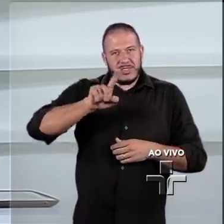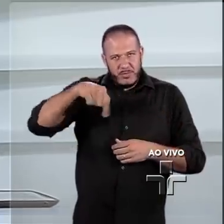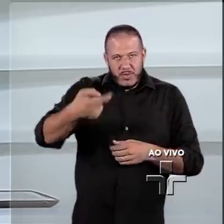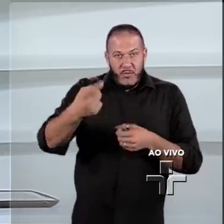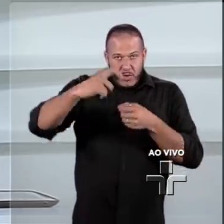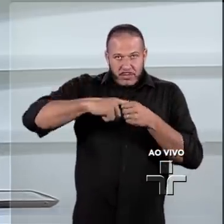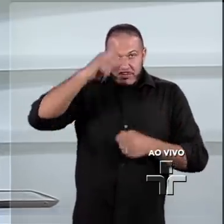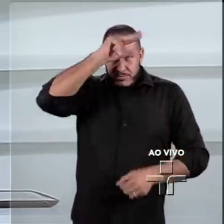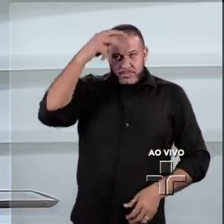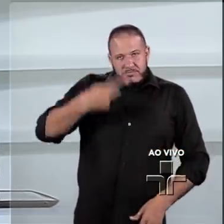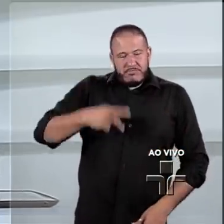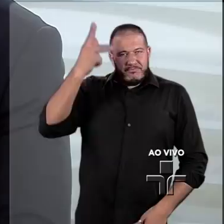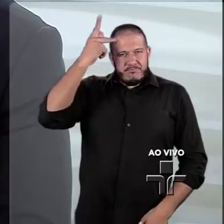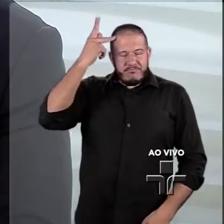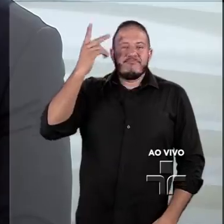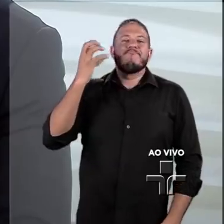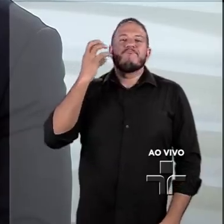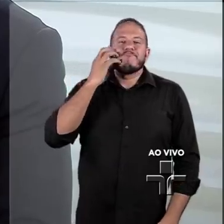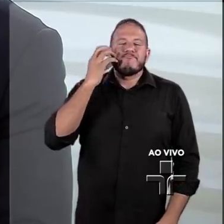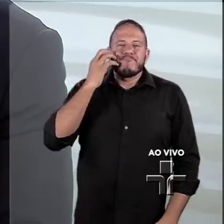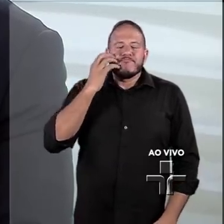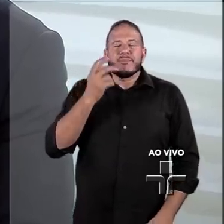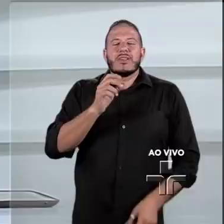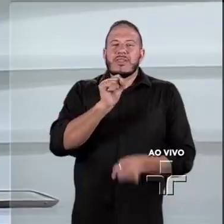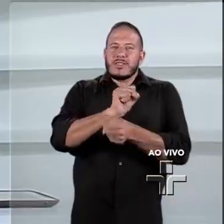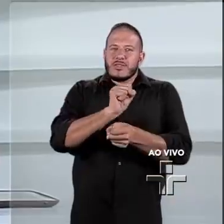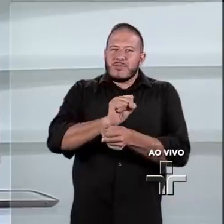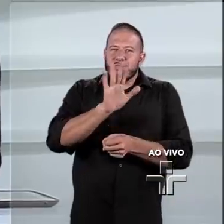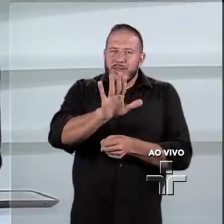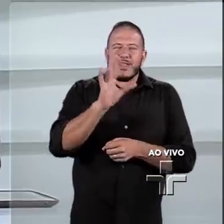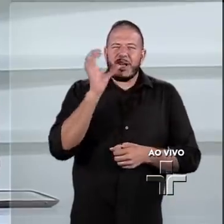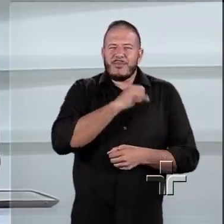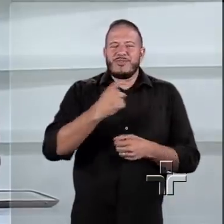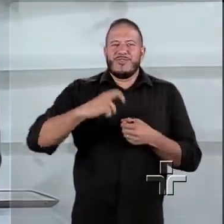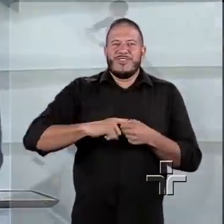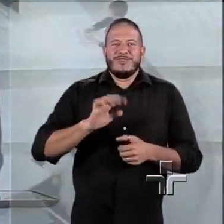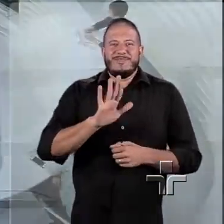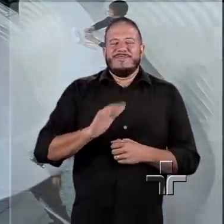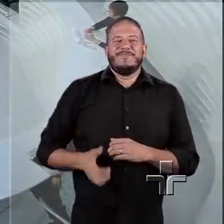com o prefeito de São Paulo, Bruno Covas. Fique aí, é só um instante.